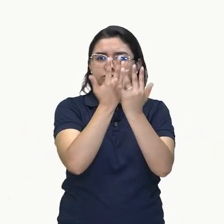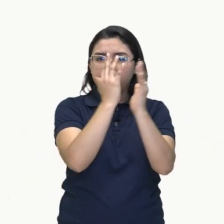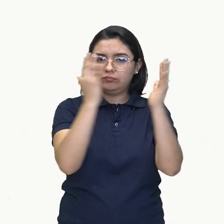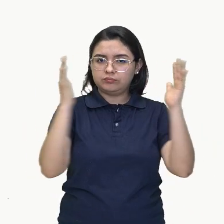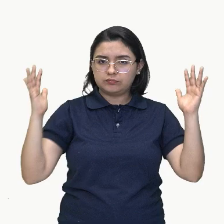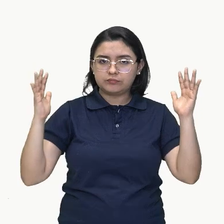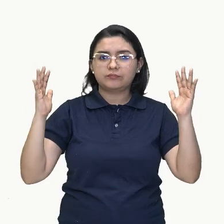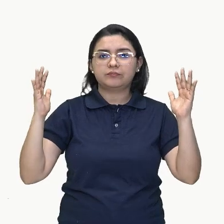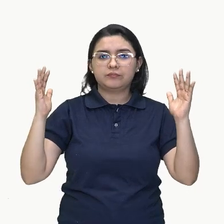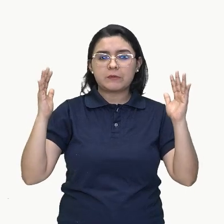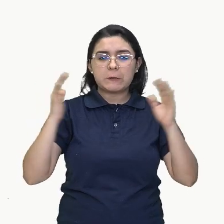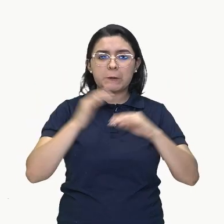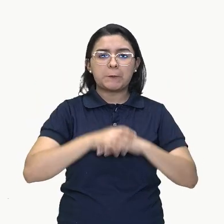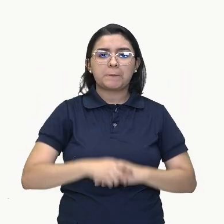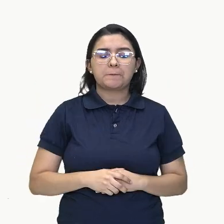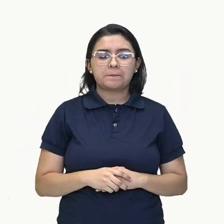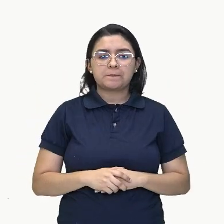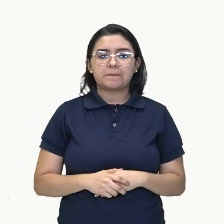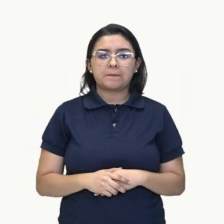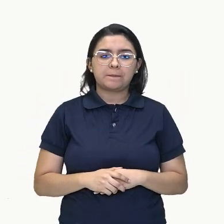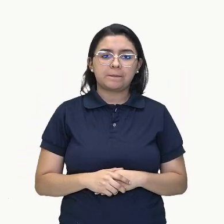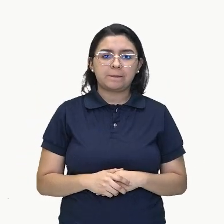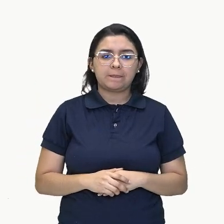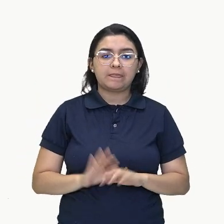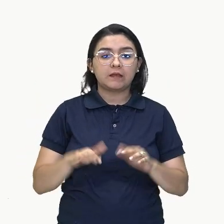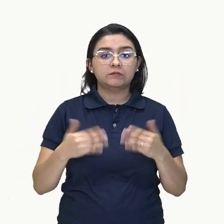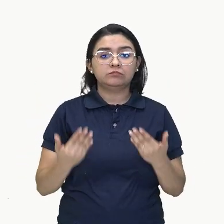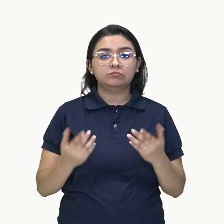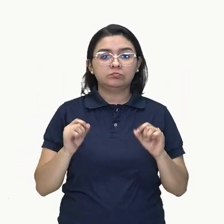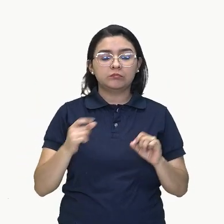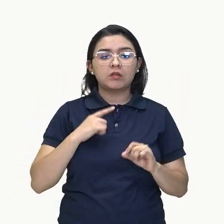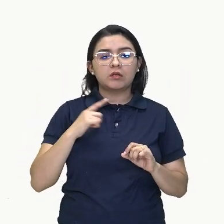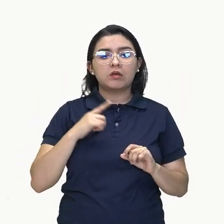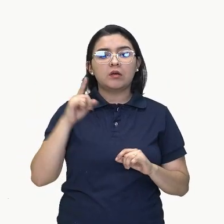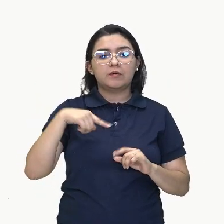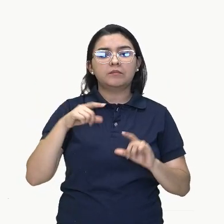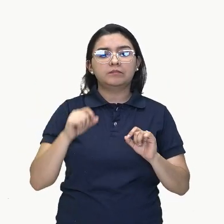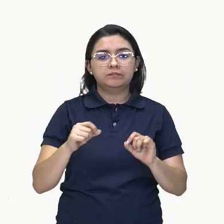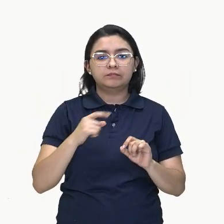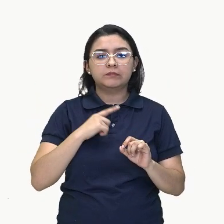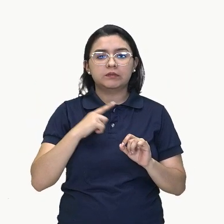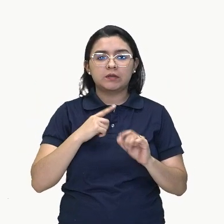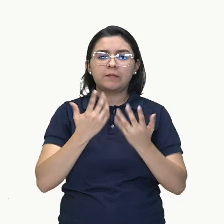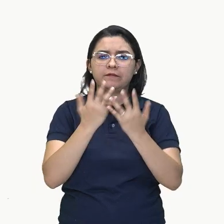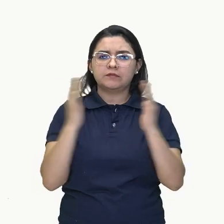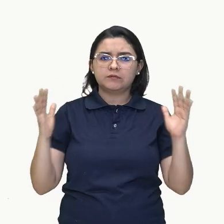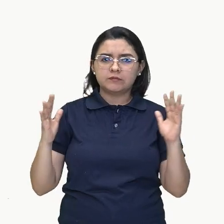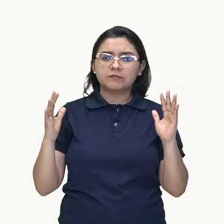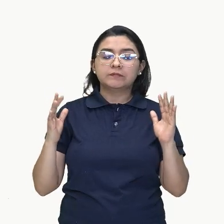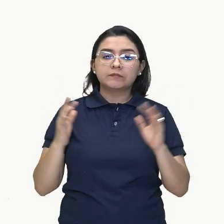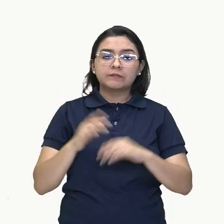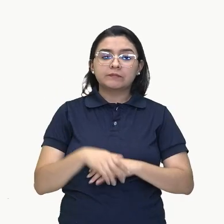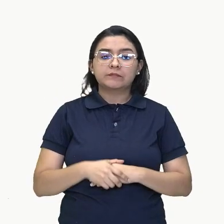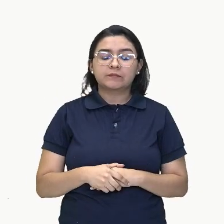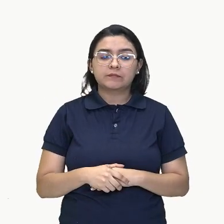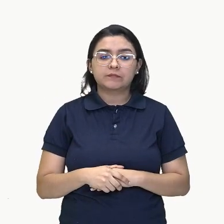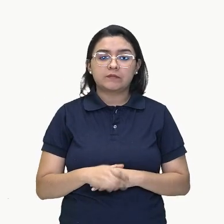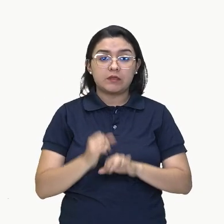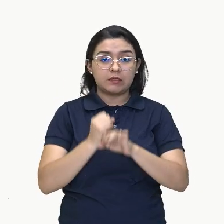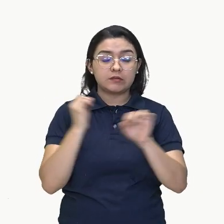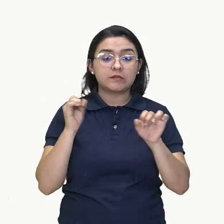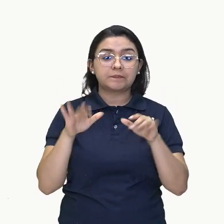né? E isso faz com que seja uma vegetação bastante fechada, bastante densa. E